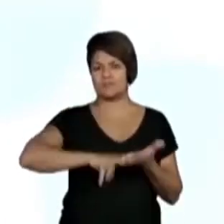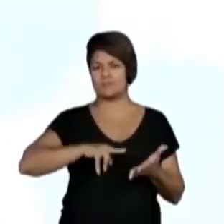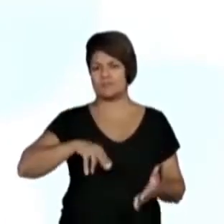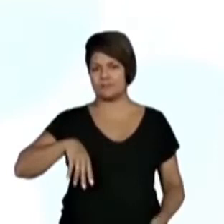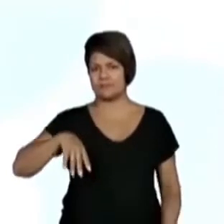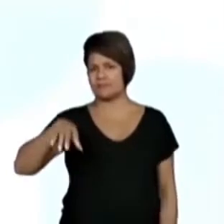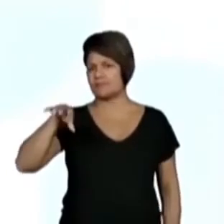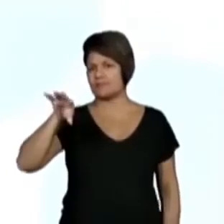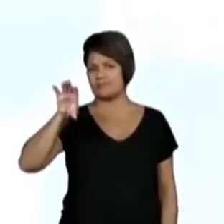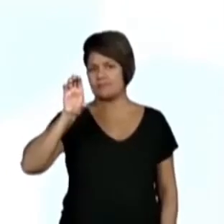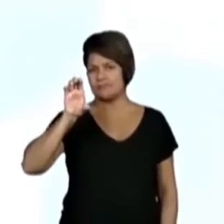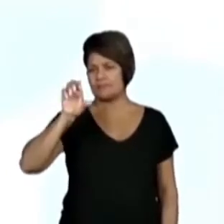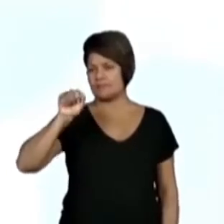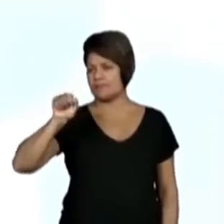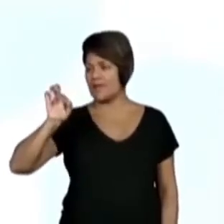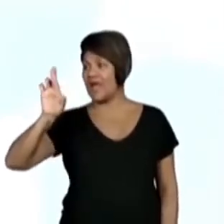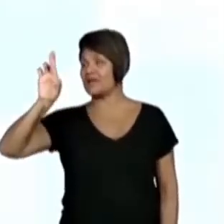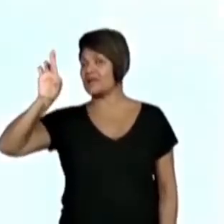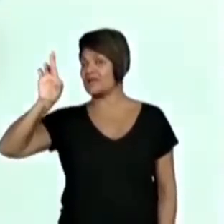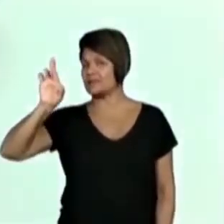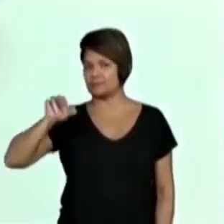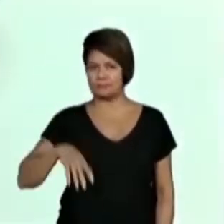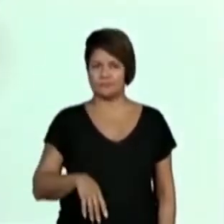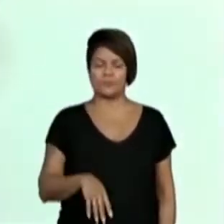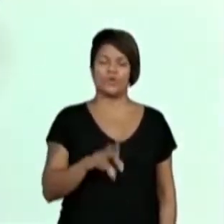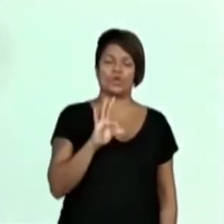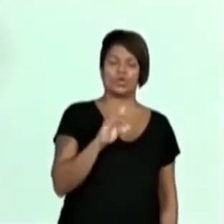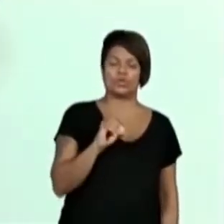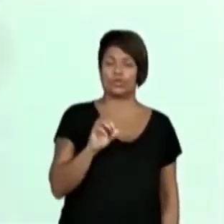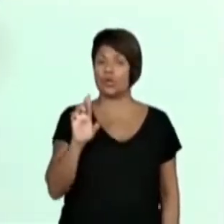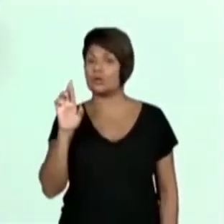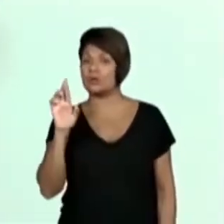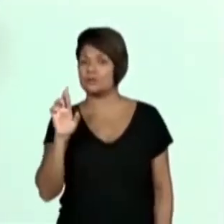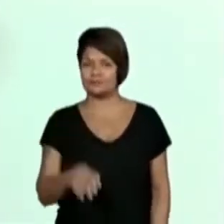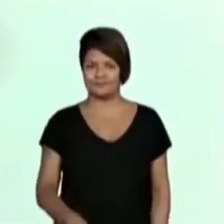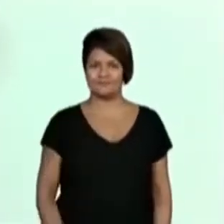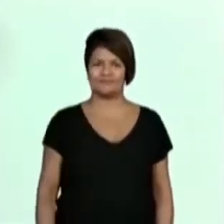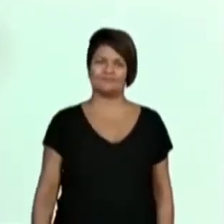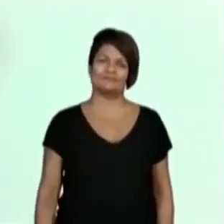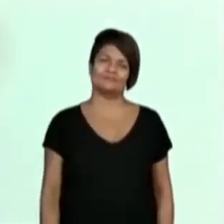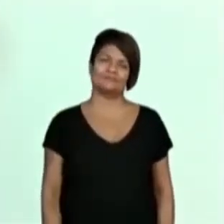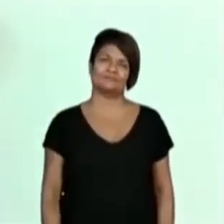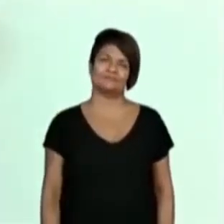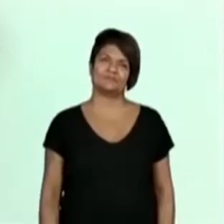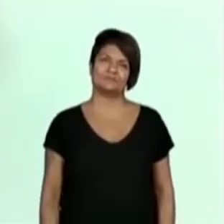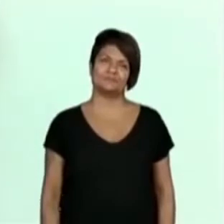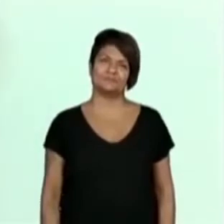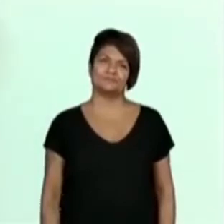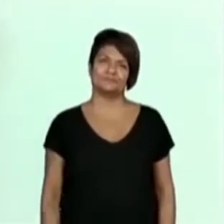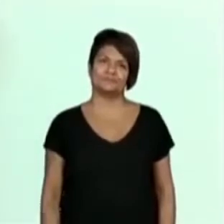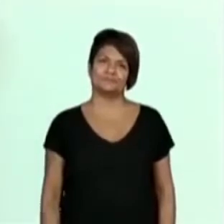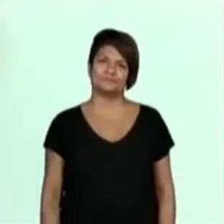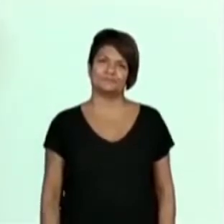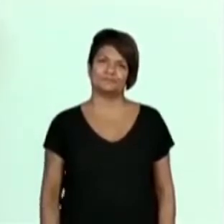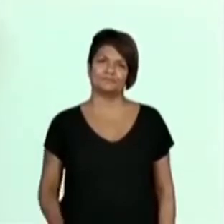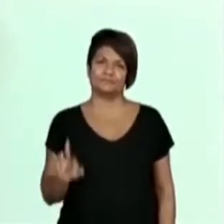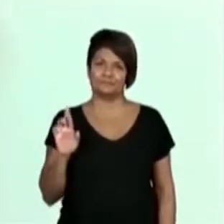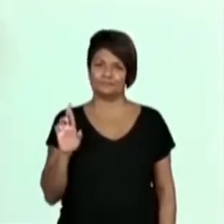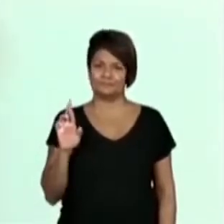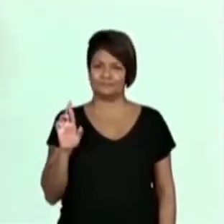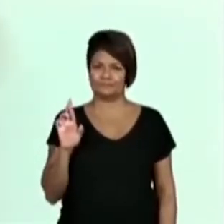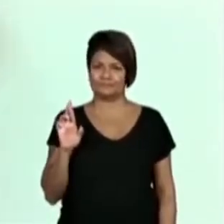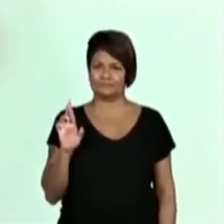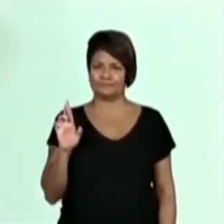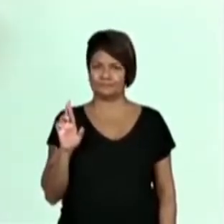Eu posso me apoiar na palavra carta para escrever a palavra torta. Vejam,